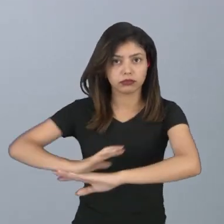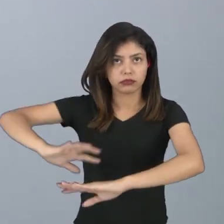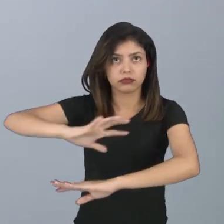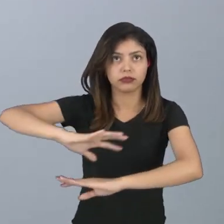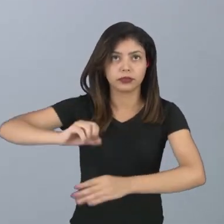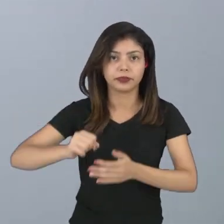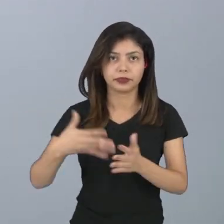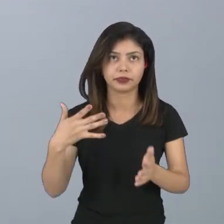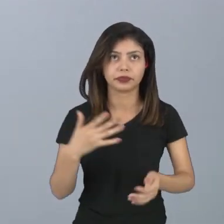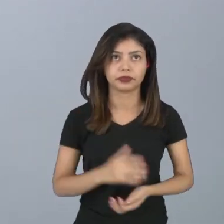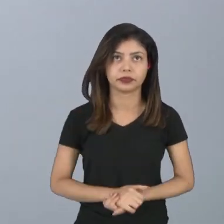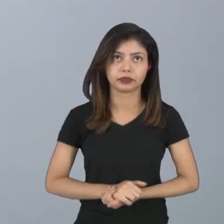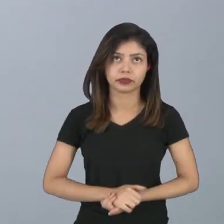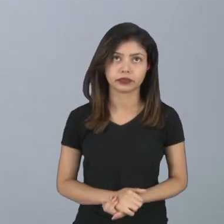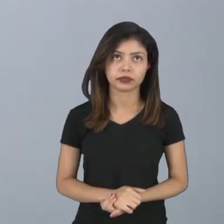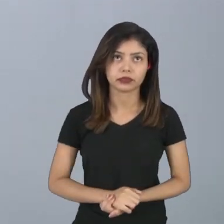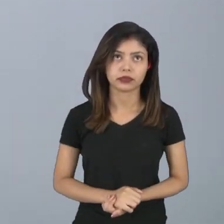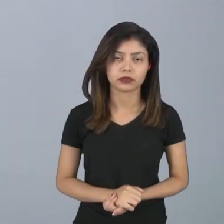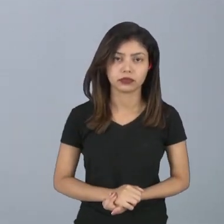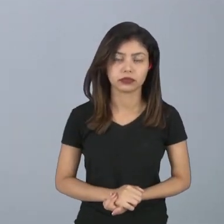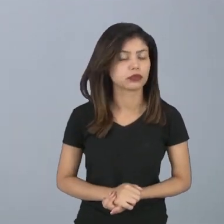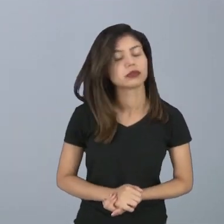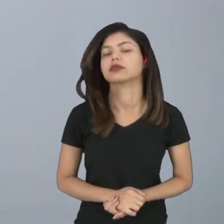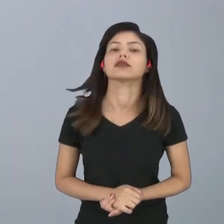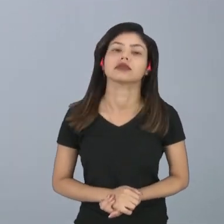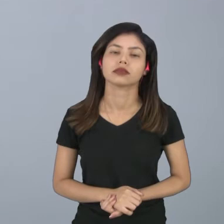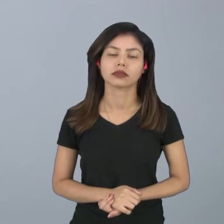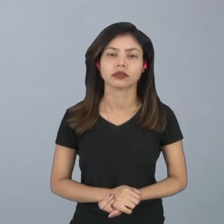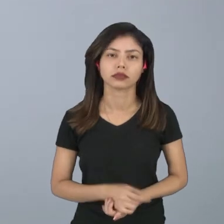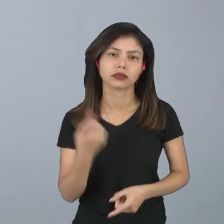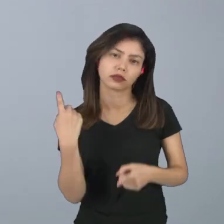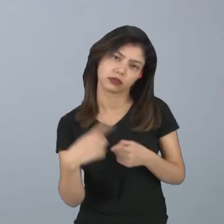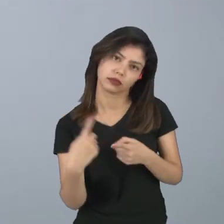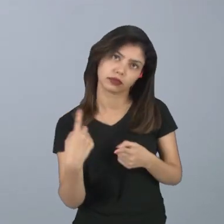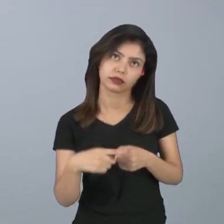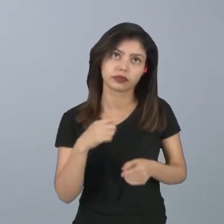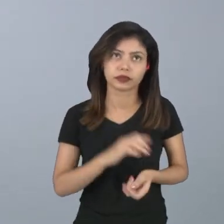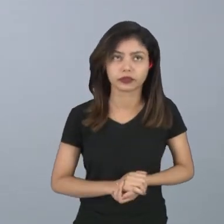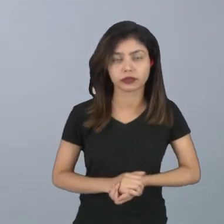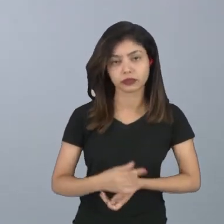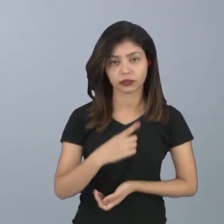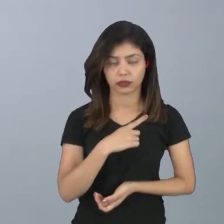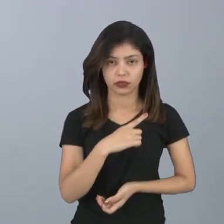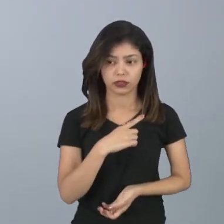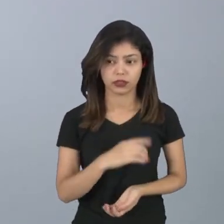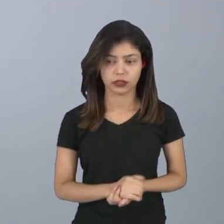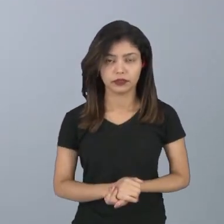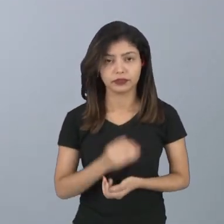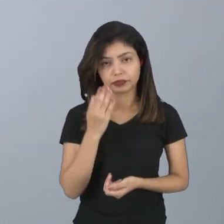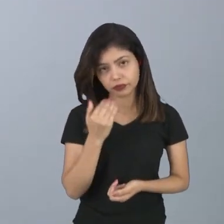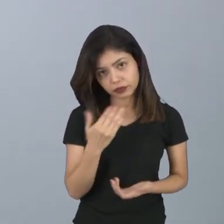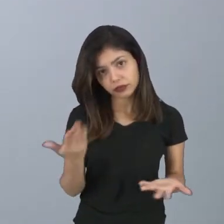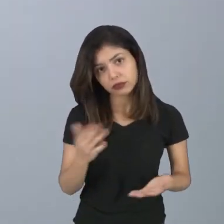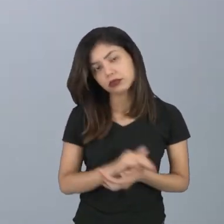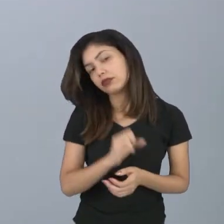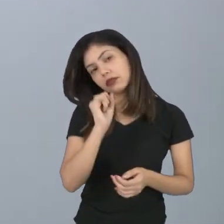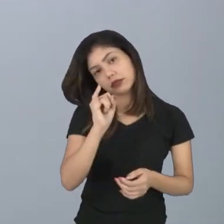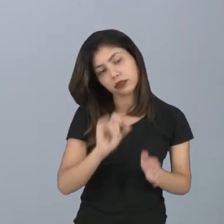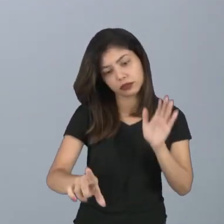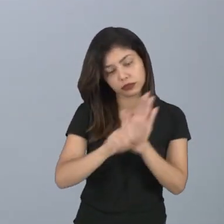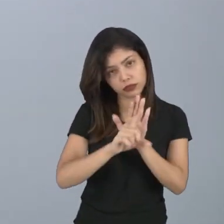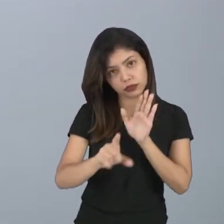né? E aí eu trago aqui para vocês por que existe os alimentos transgênicos e se existe